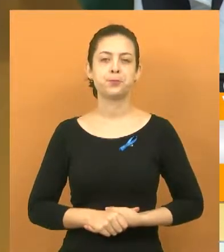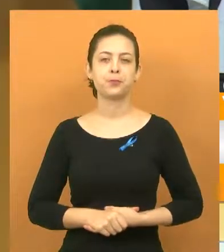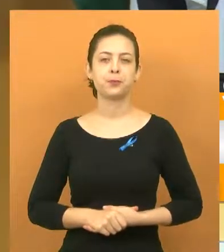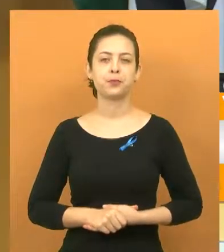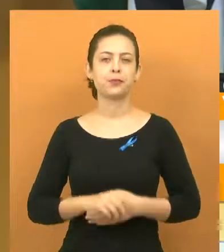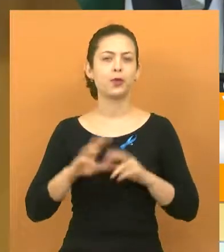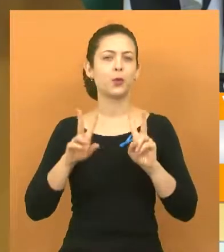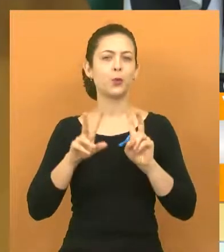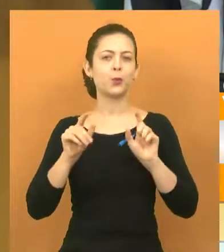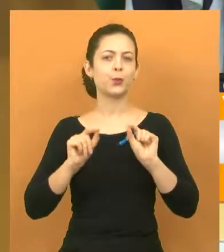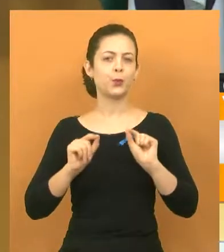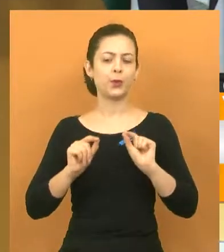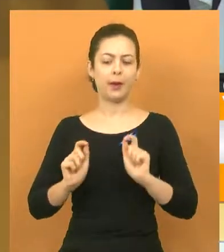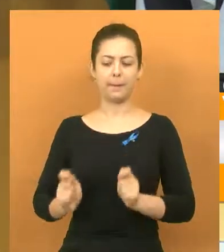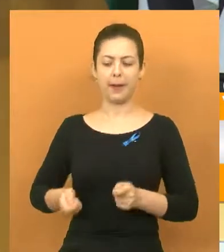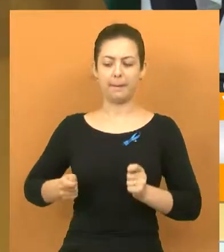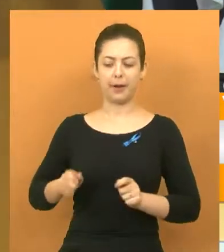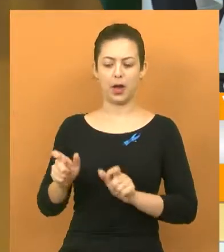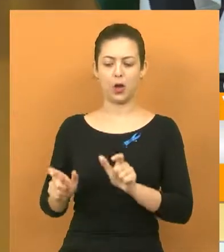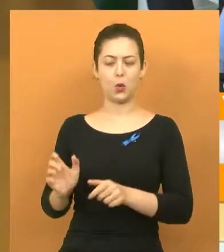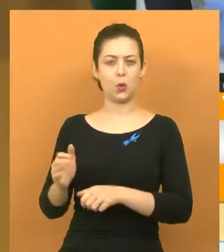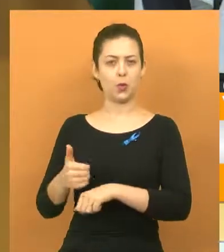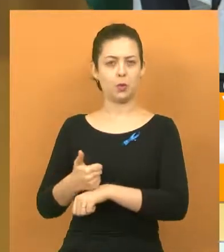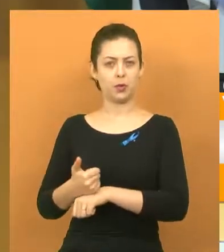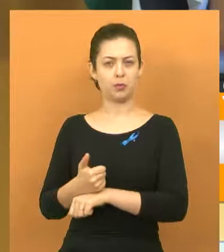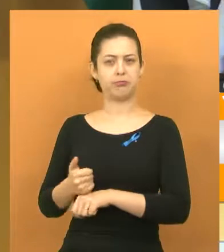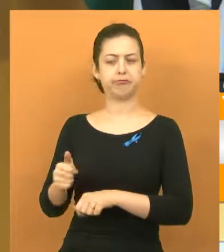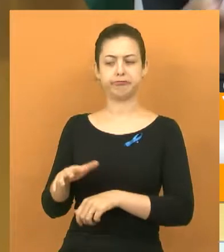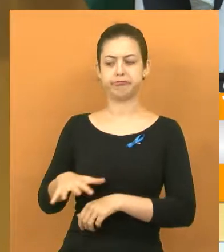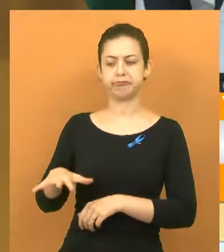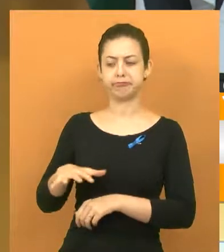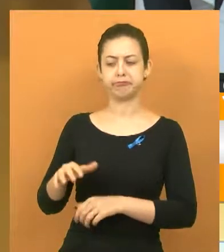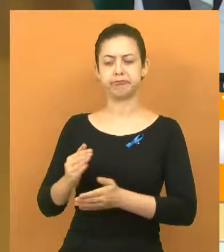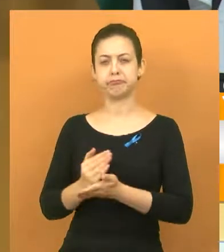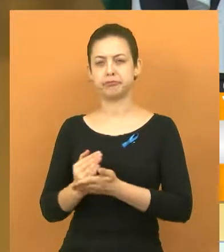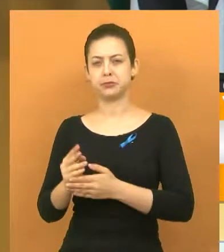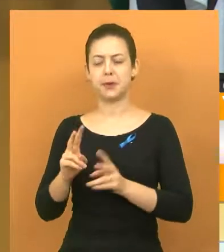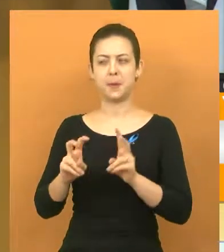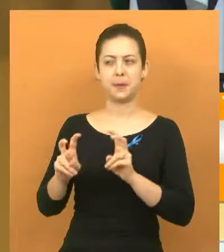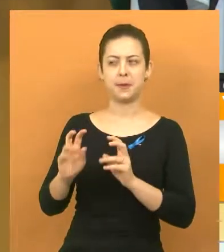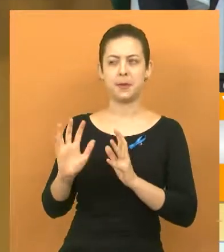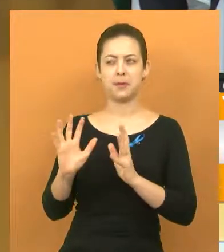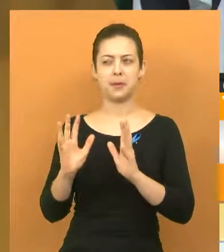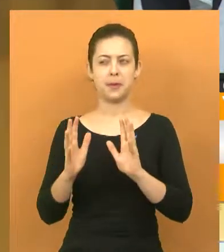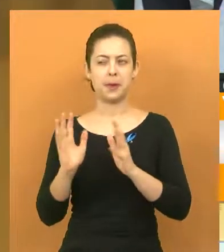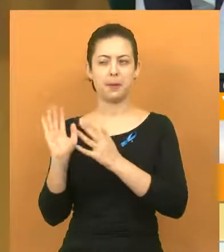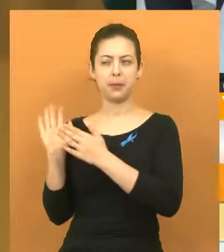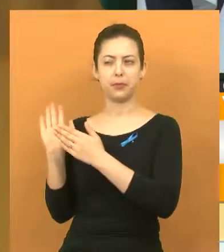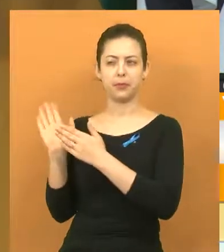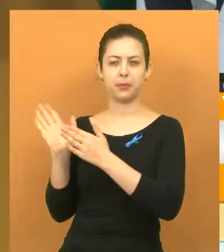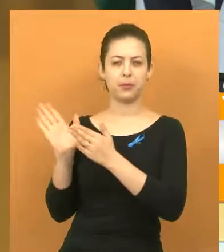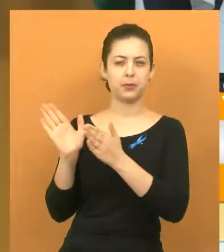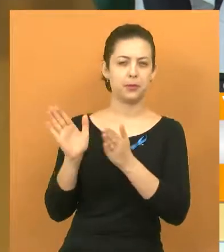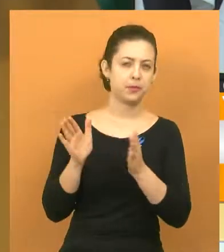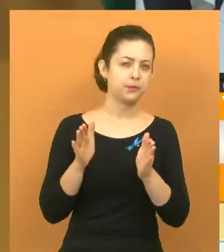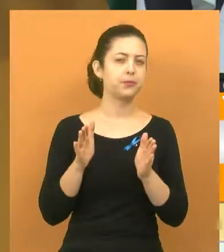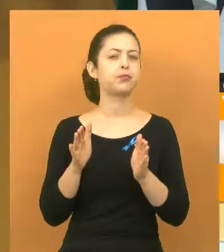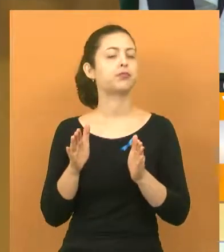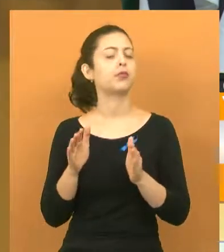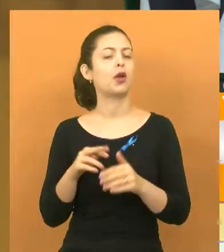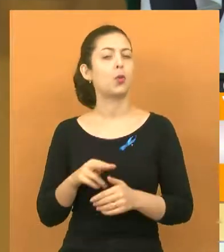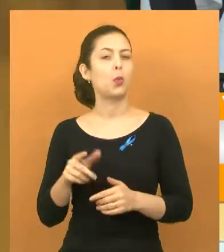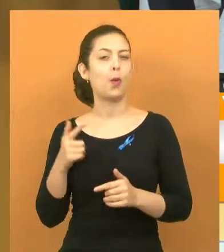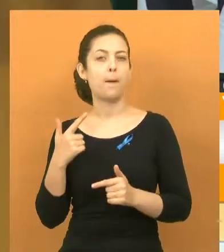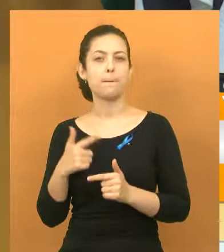Essa questão dos carroceiros, se a gente começar a fazer aí uma leitura do tempo, esse não é um